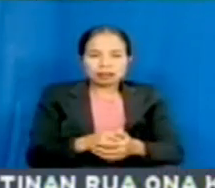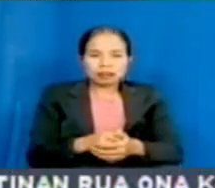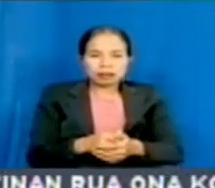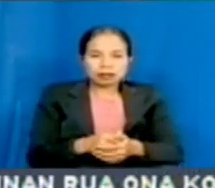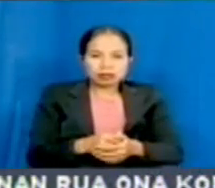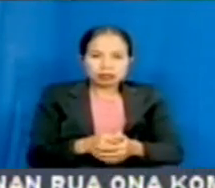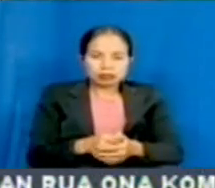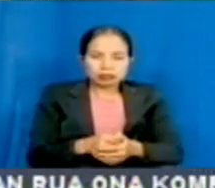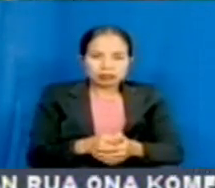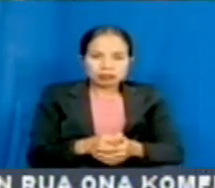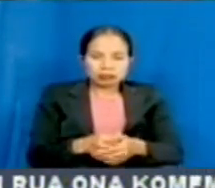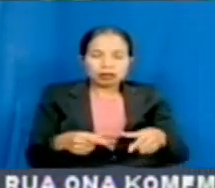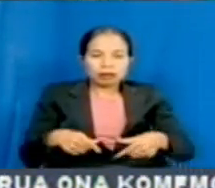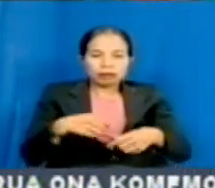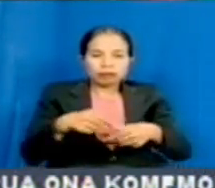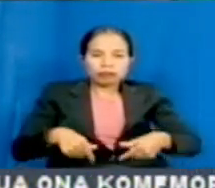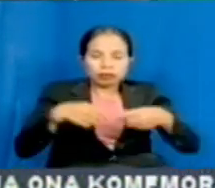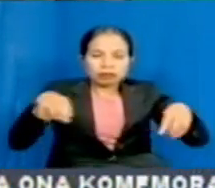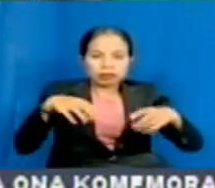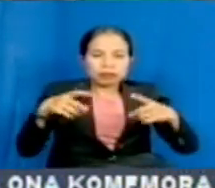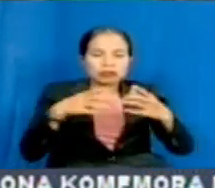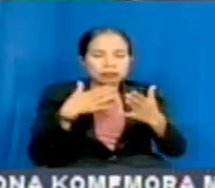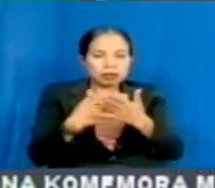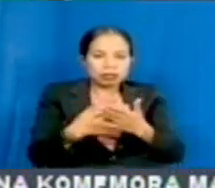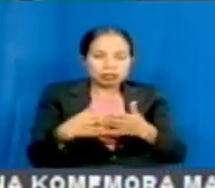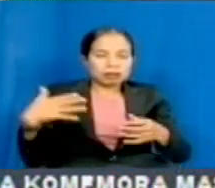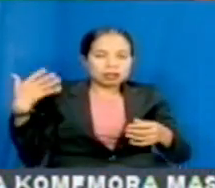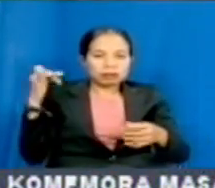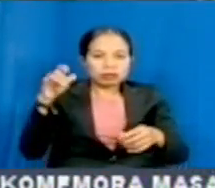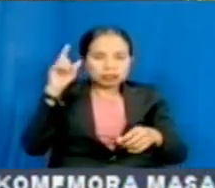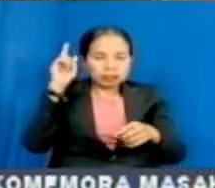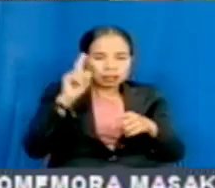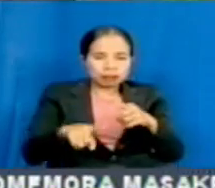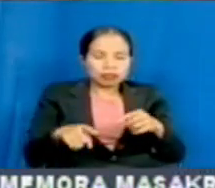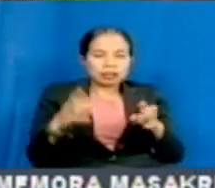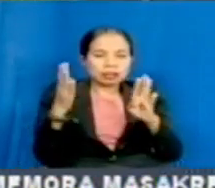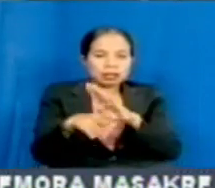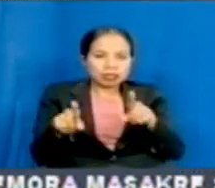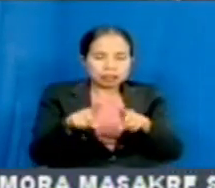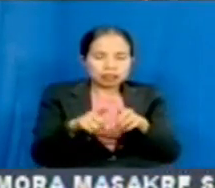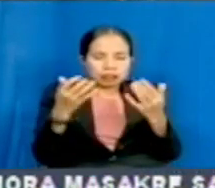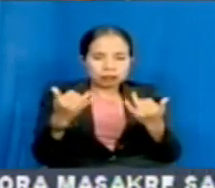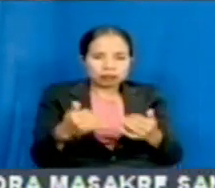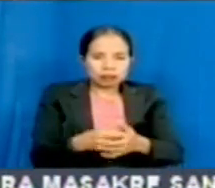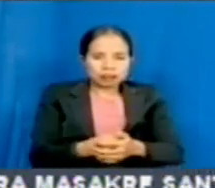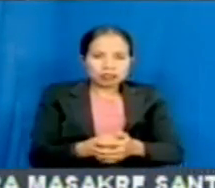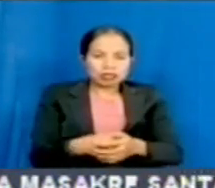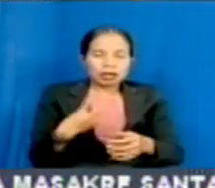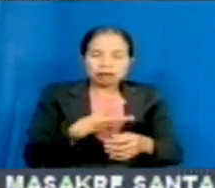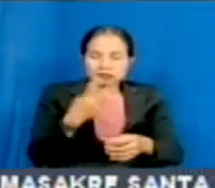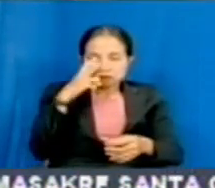que campo de trabalho de dia ba jovem sira para sira la bele sai hane sang agora sira sai essa ne cada vez mas ami